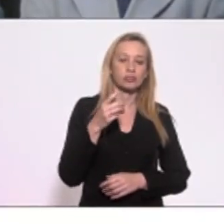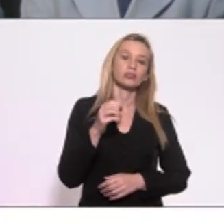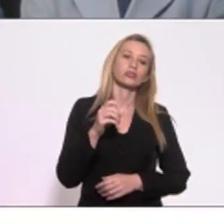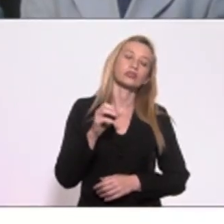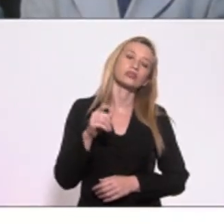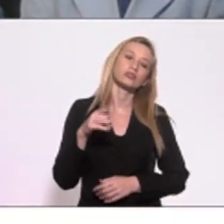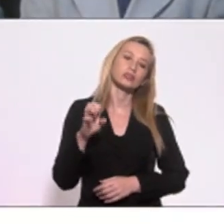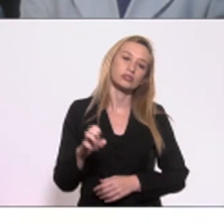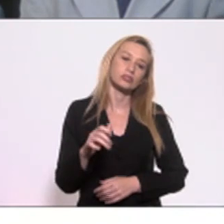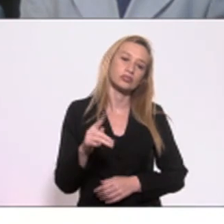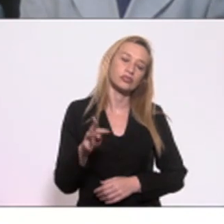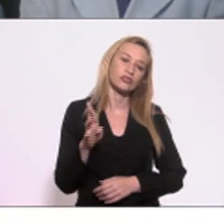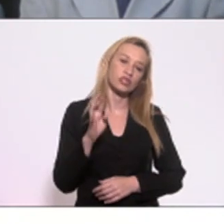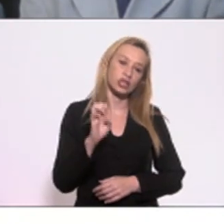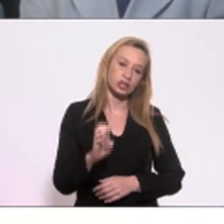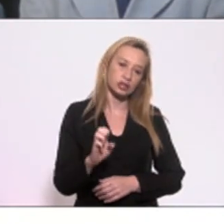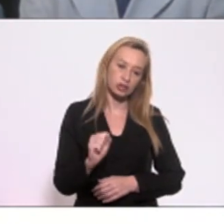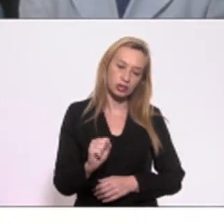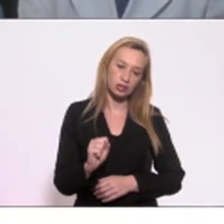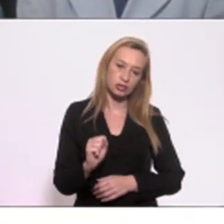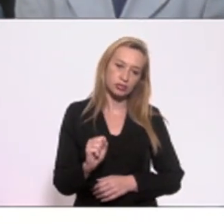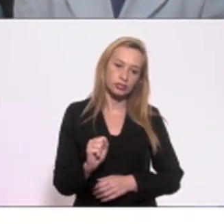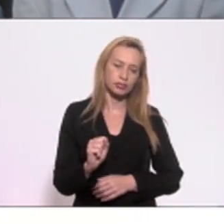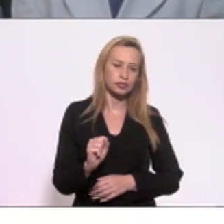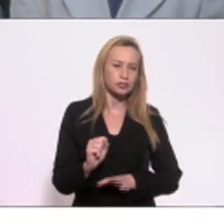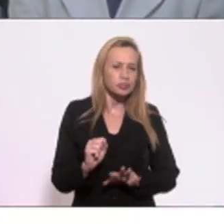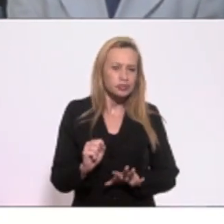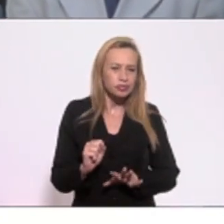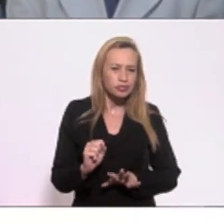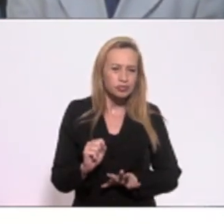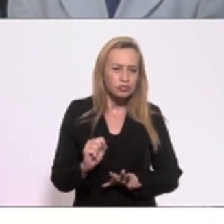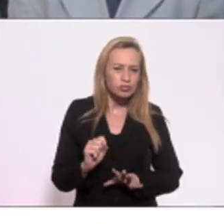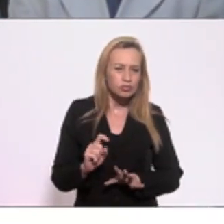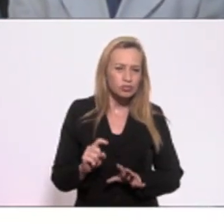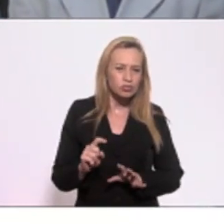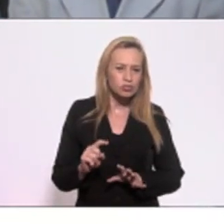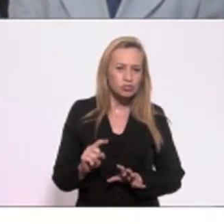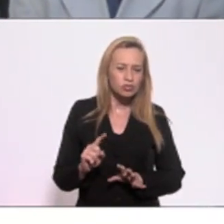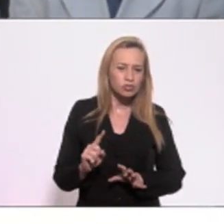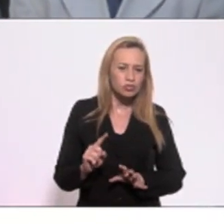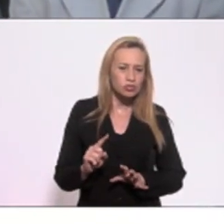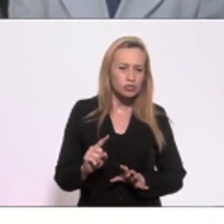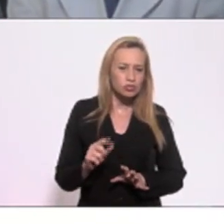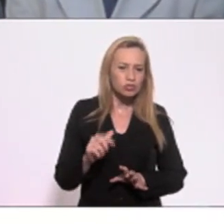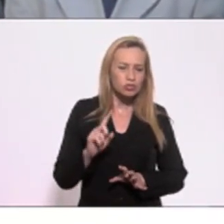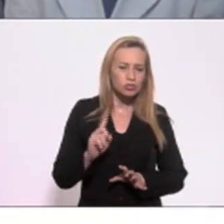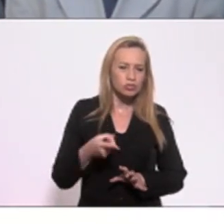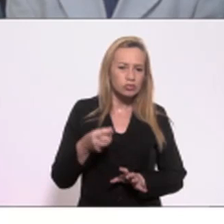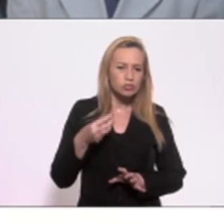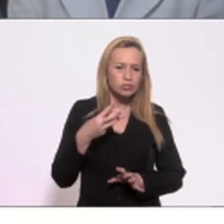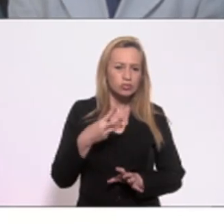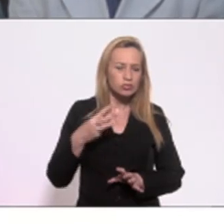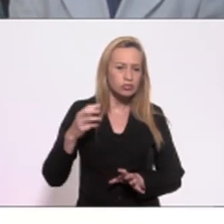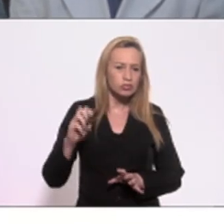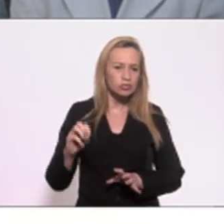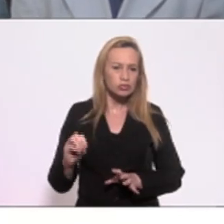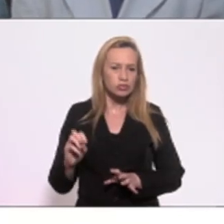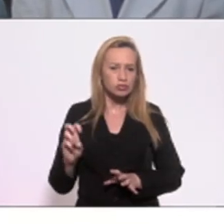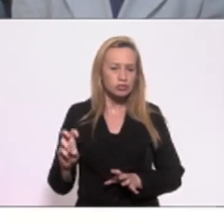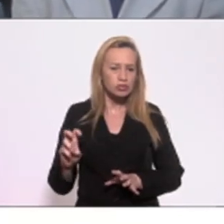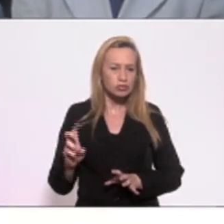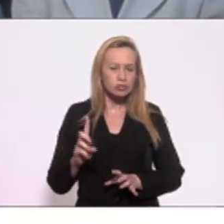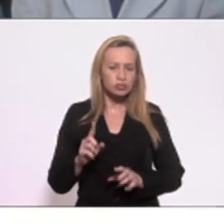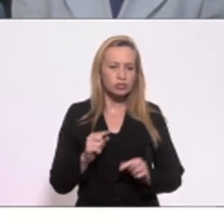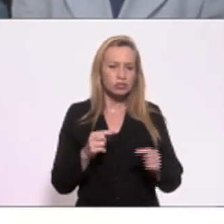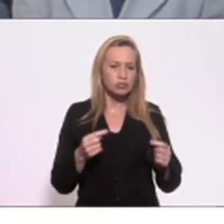Anderson. Alexandre Freitas, Anderson. O senhor pulou o Moraes. 1305? Pulei porque eles estavam discutindo aqui os pareceres.